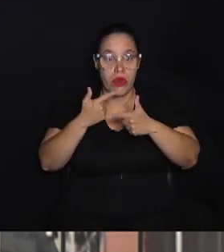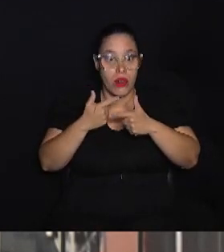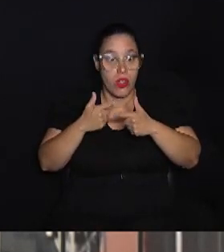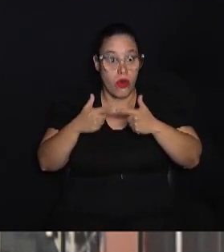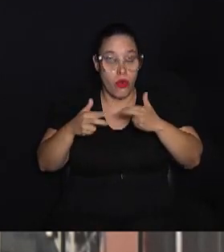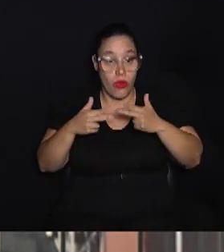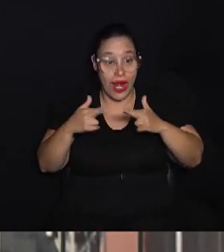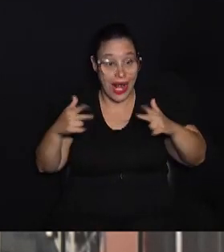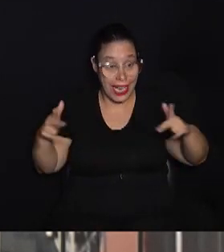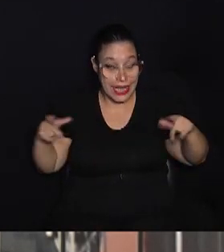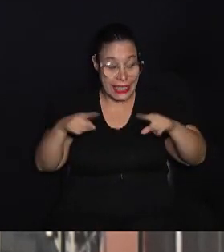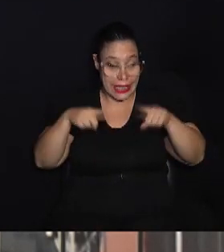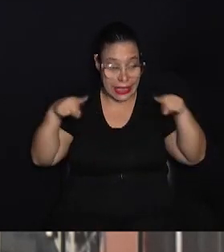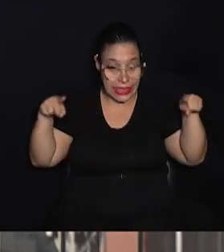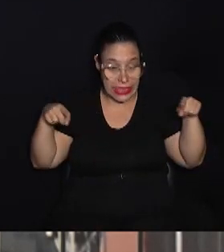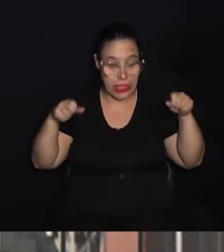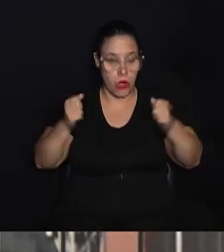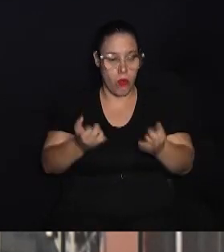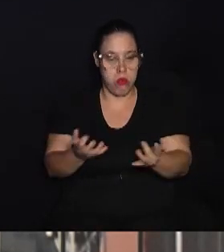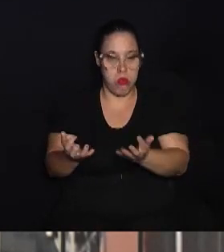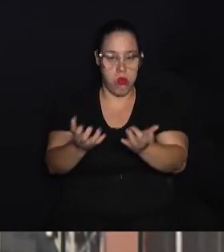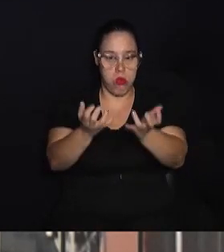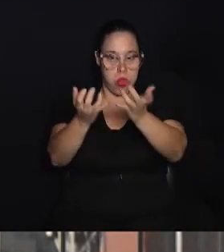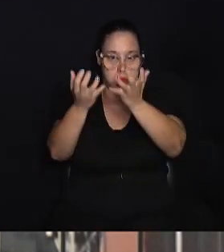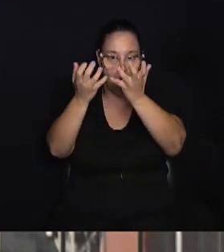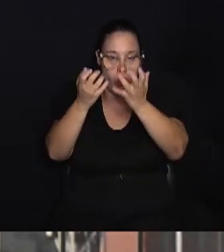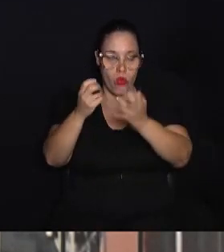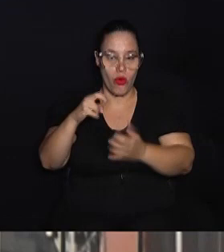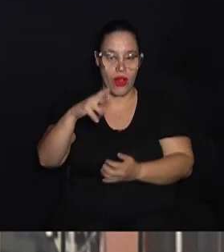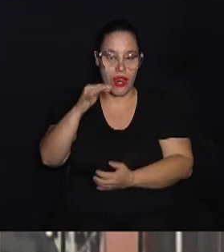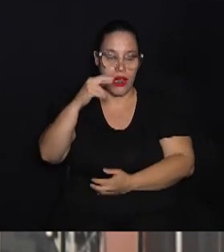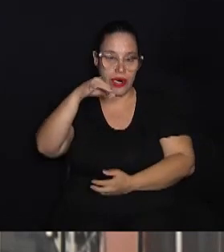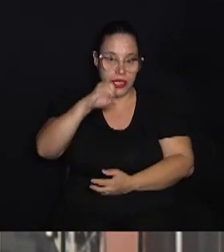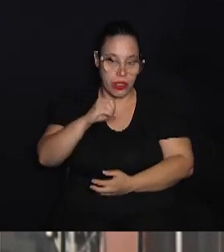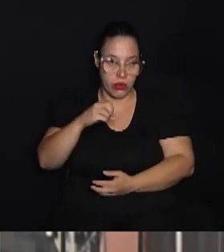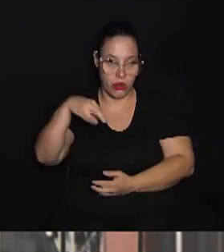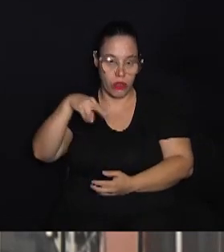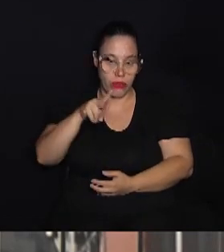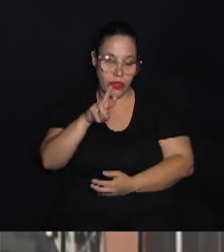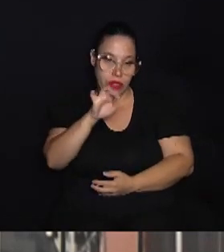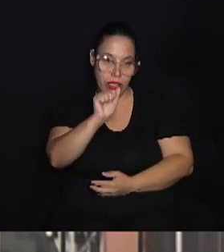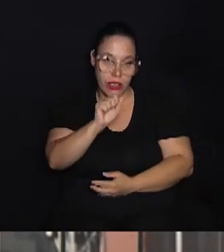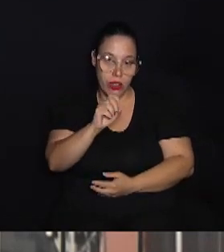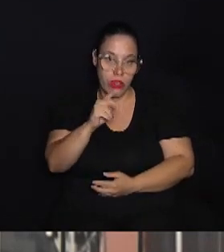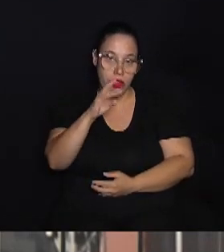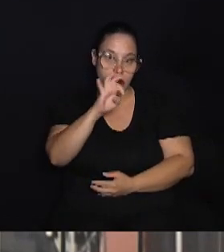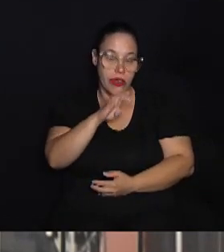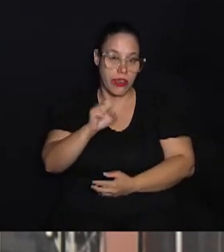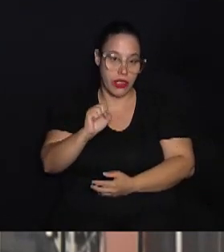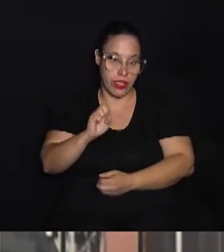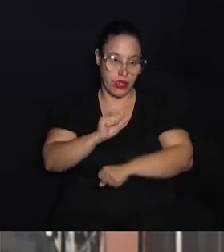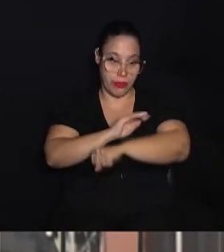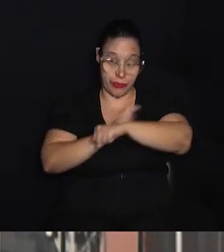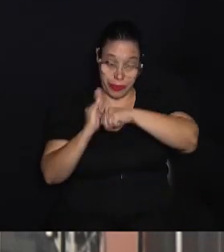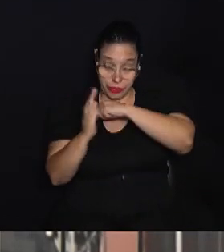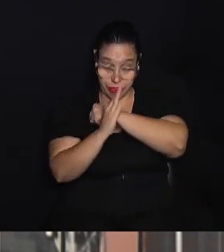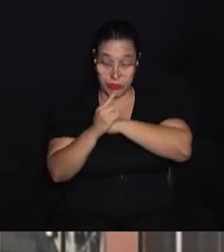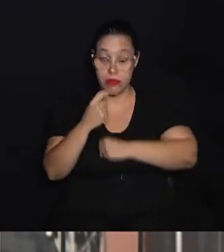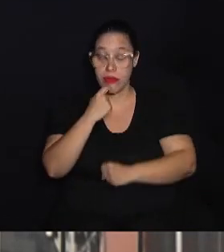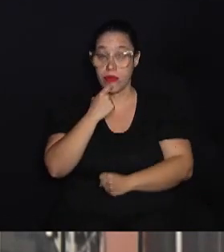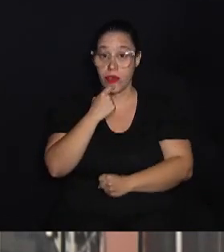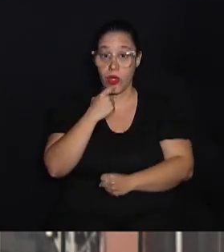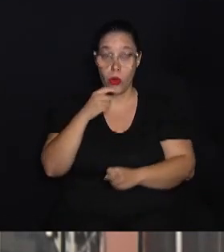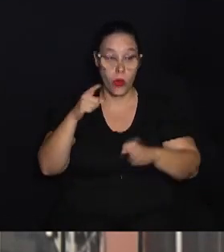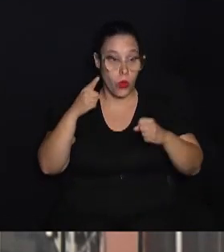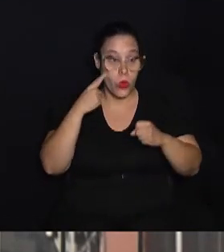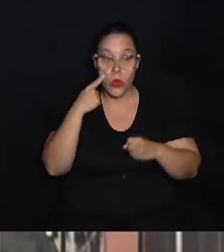queimadas registradas na nossa região, como em Valinhos, Nova Odessa e até em alguns bairros da cidade. A